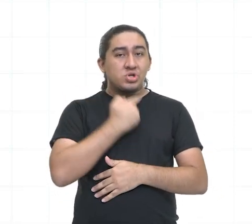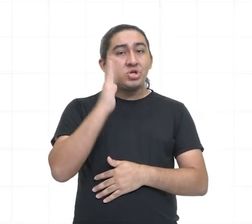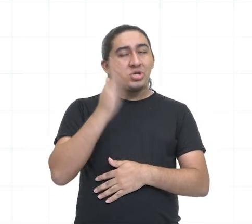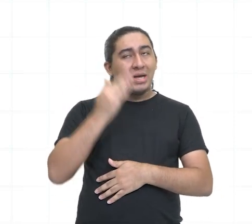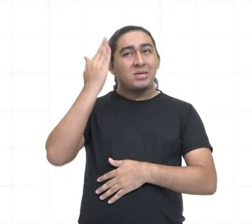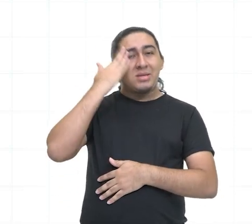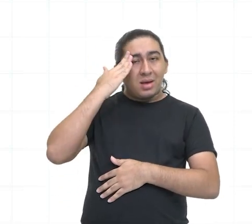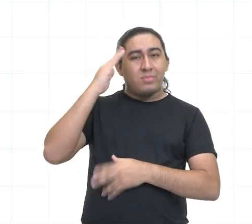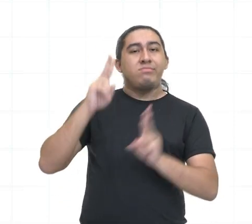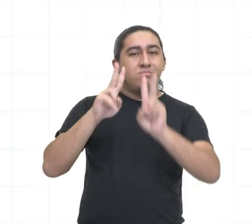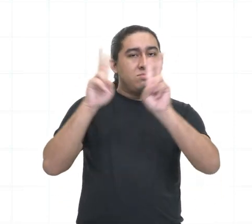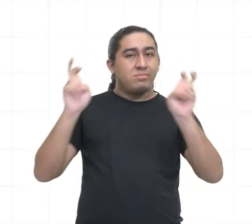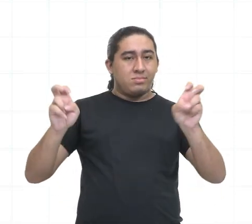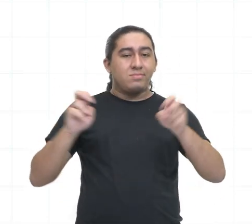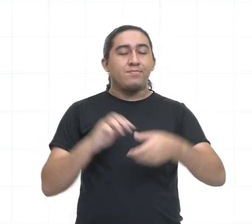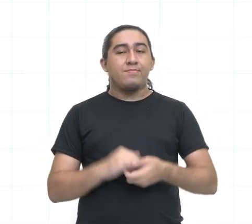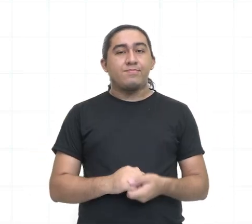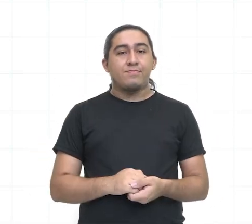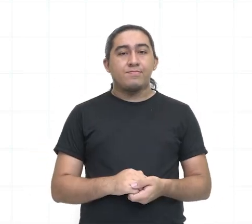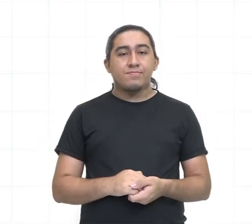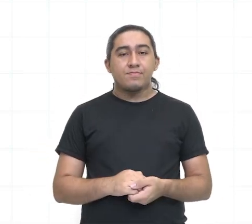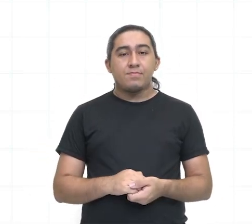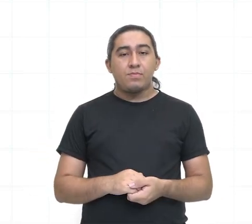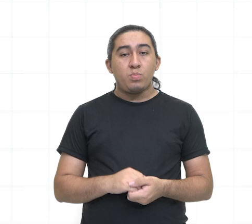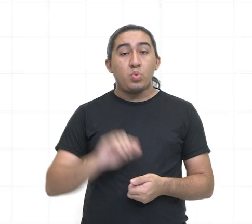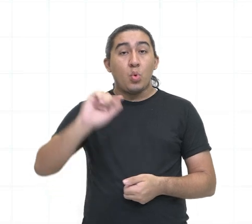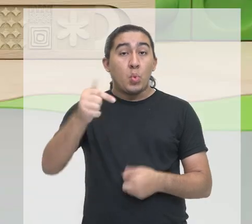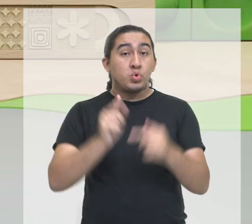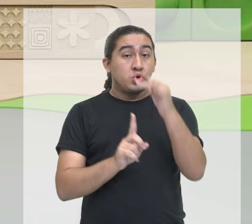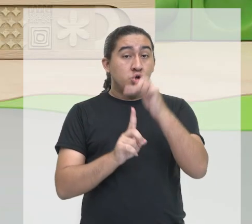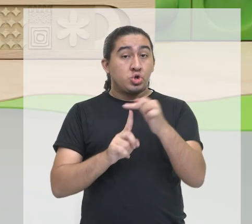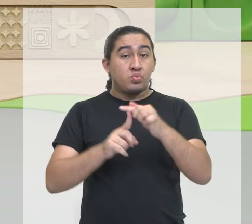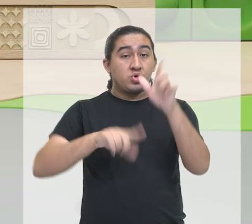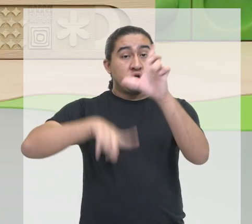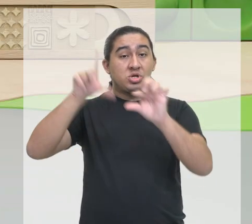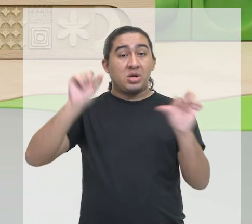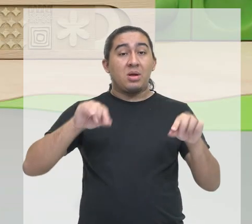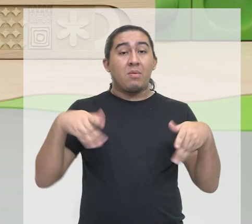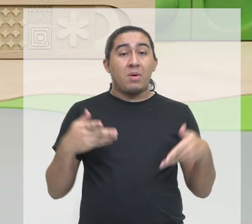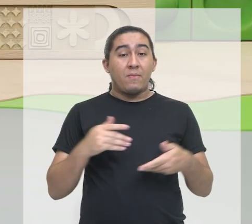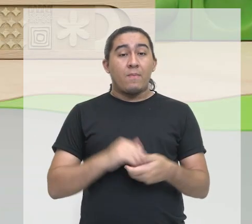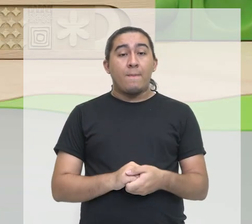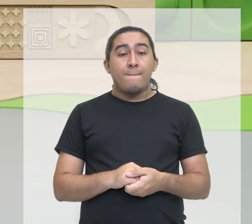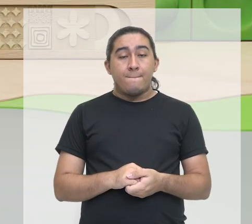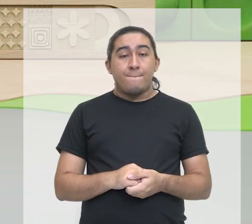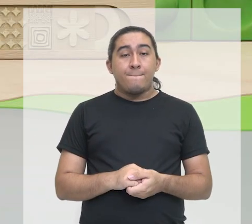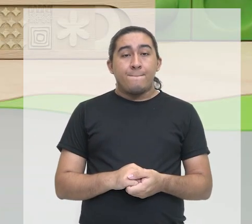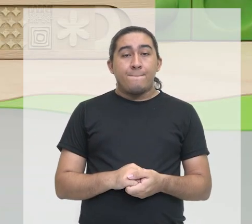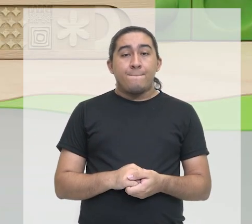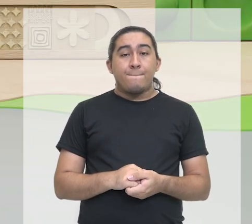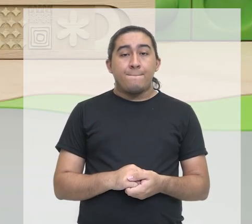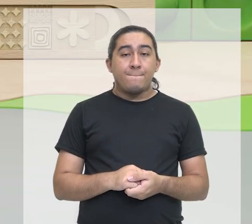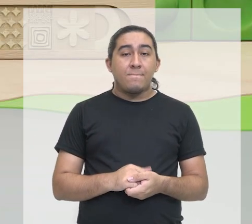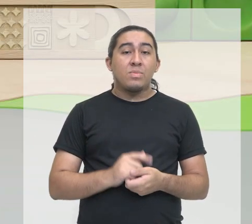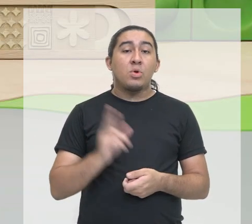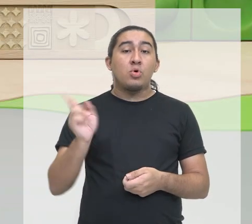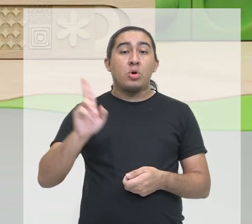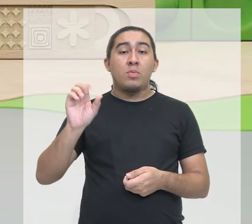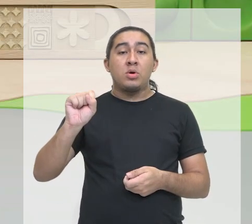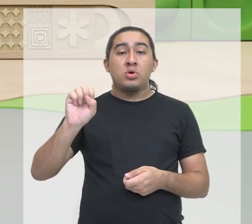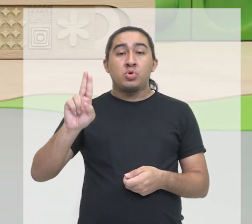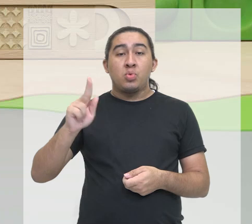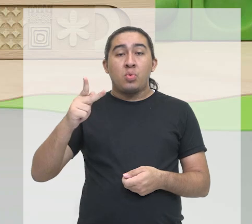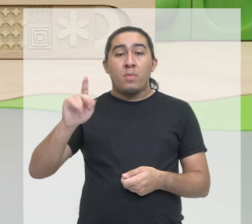acostumados a imaginar. Próximo tipo de estrela que eu falo para você são as